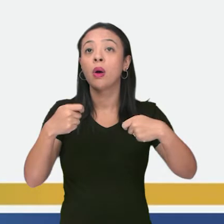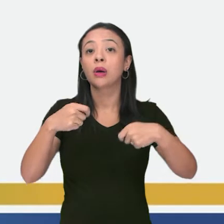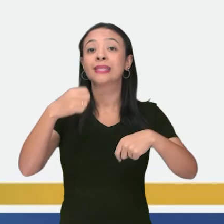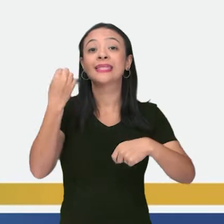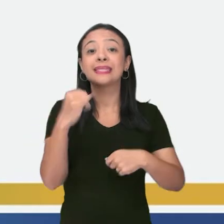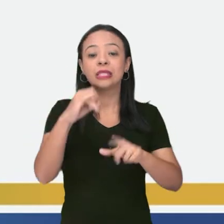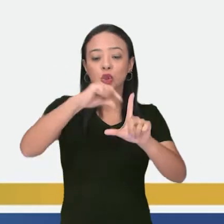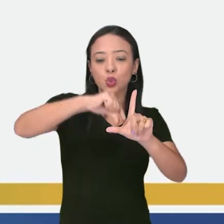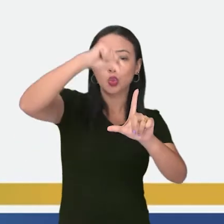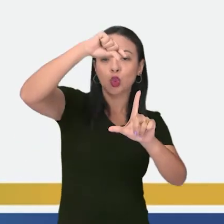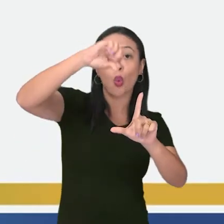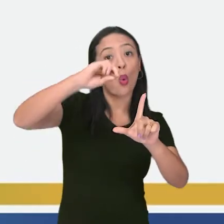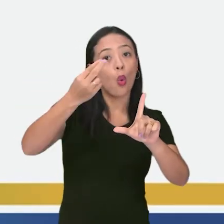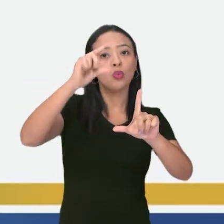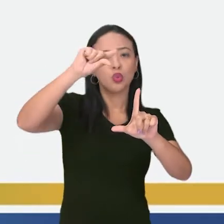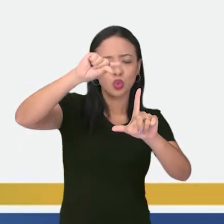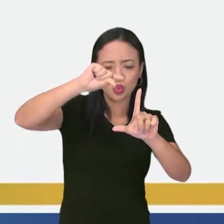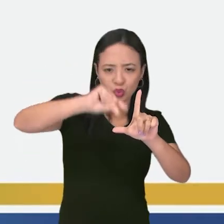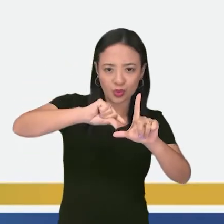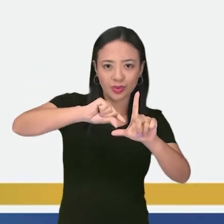sobe, quando ele baixa.